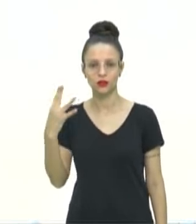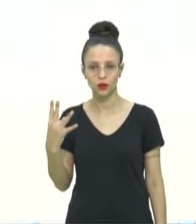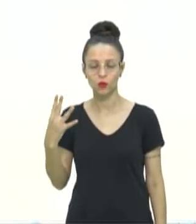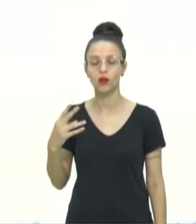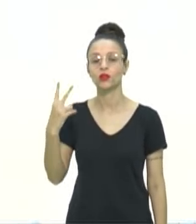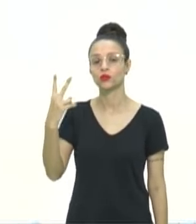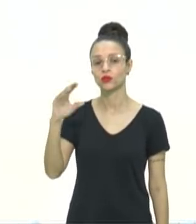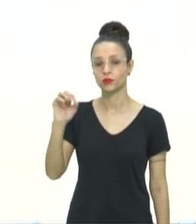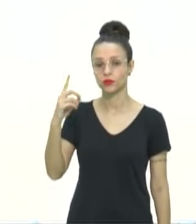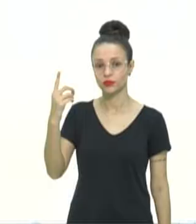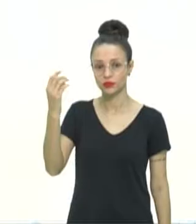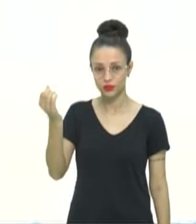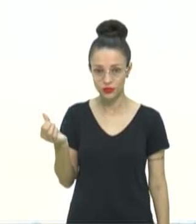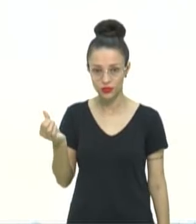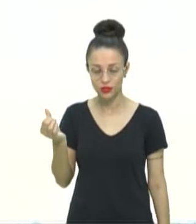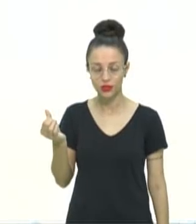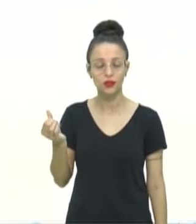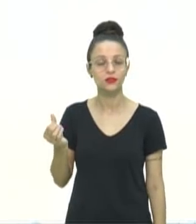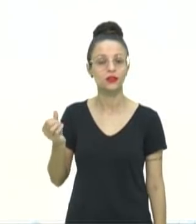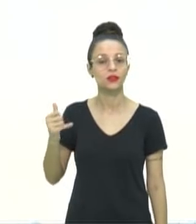em 2016 passou para